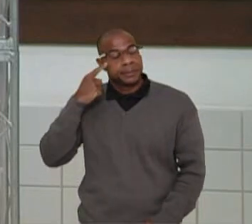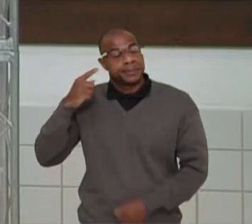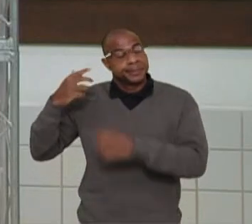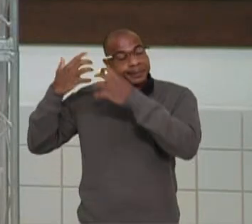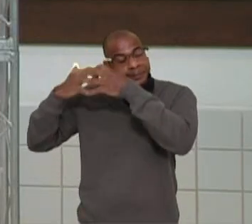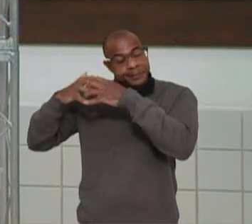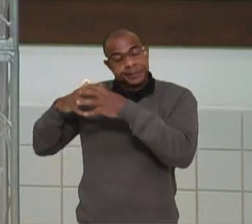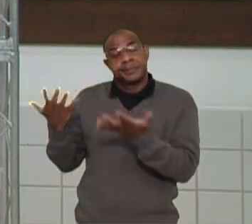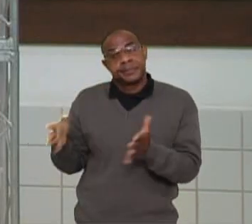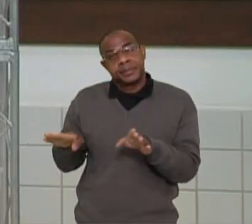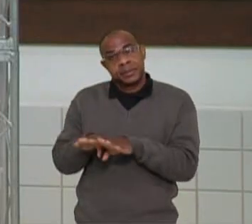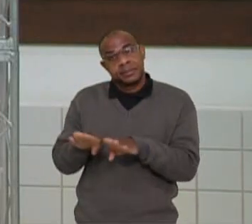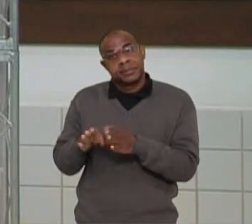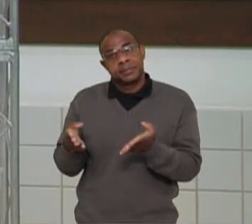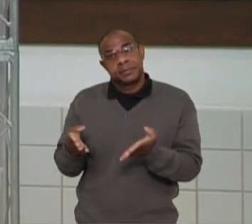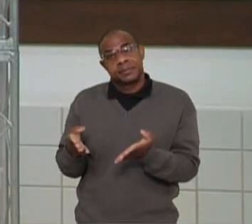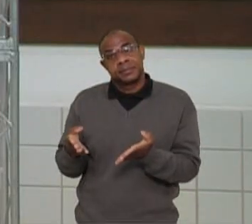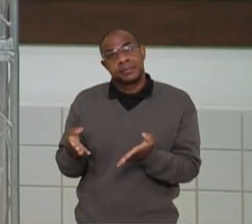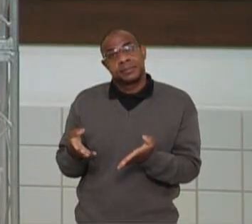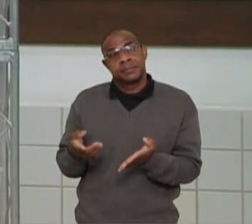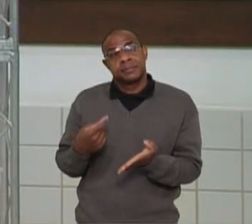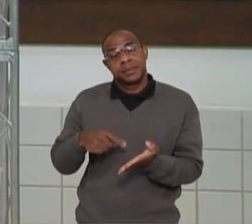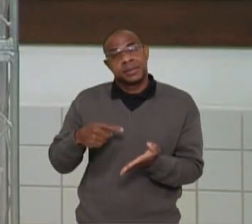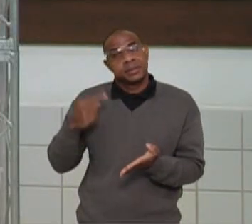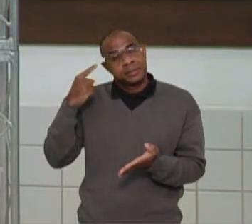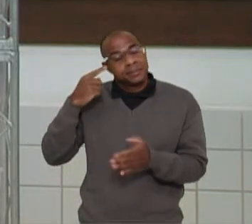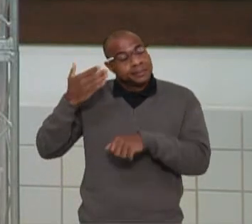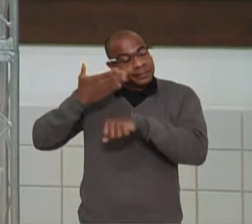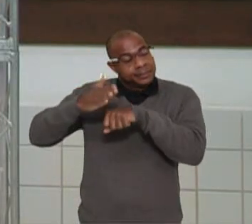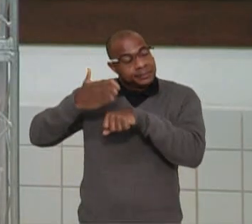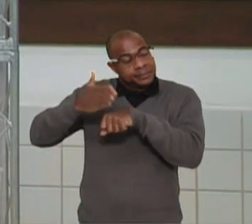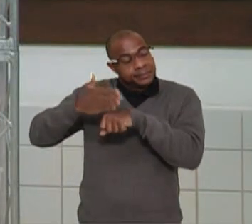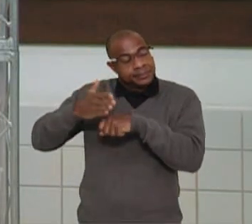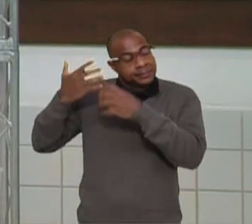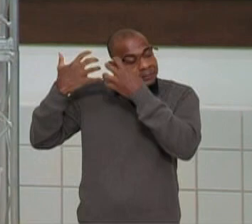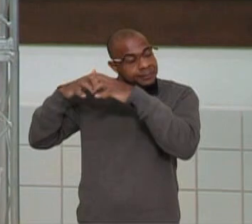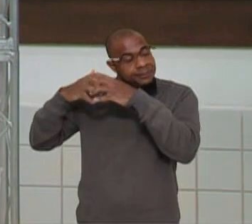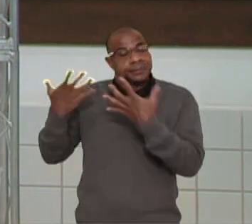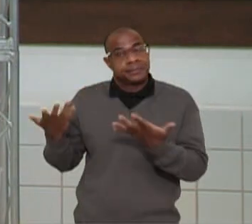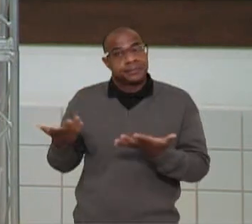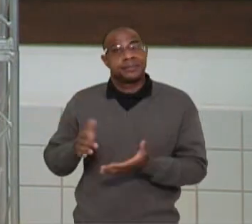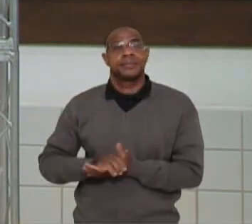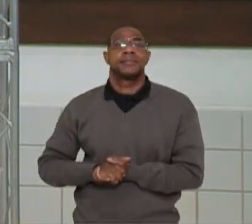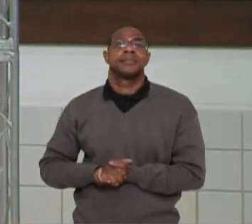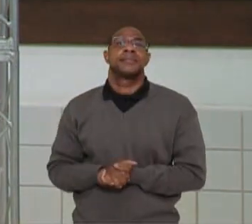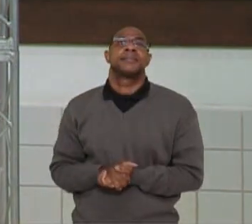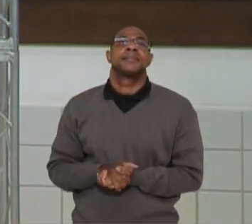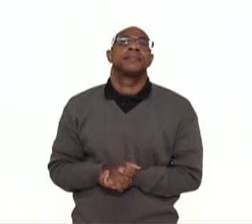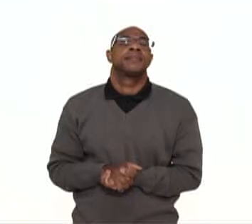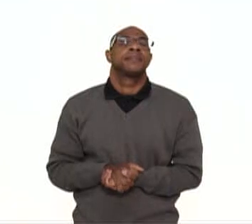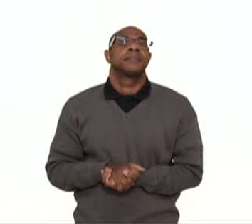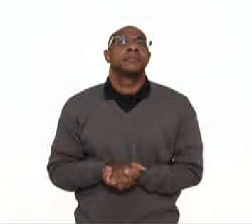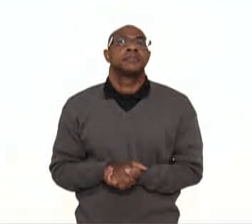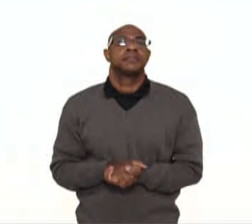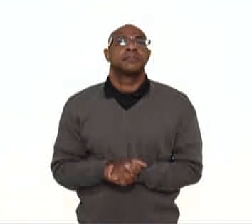Tem que exercitar um pouquinho o raciocínio na hora de fazer esse tipo de atividade. Beleza? Vamos continuando.